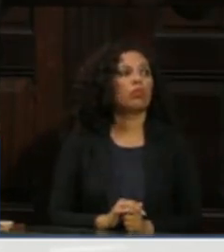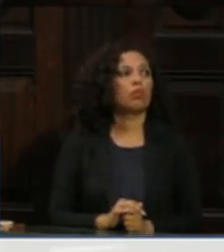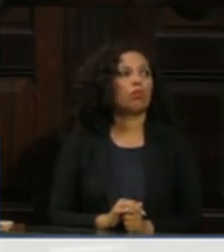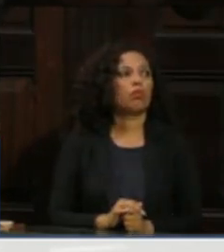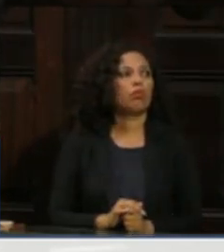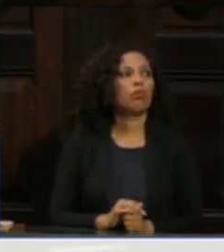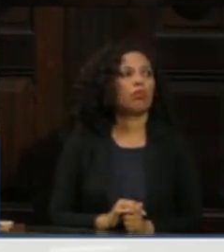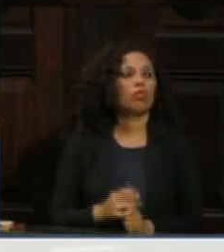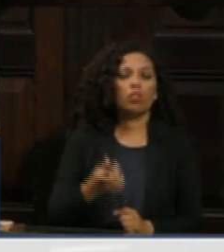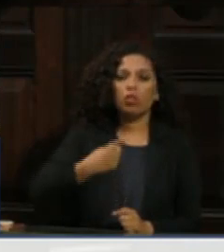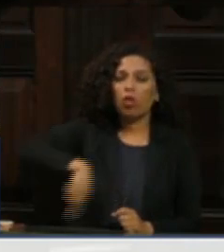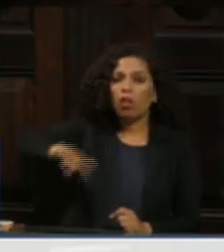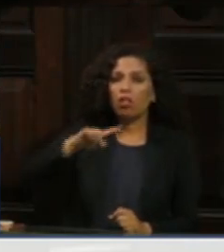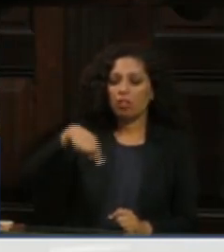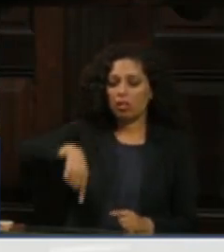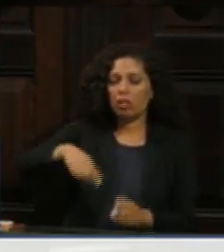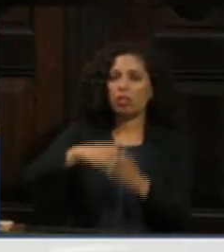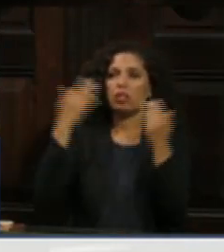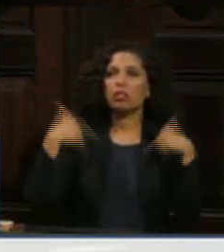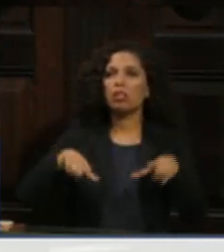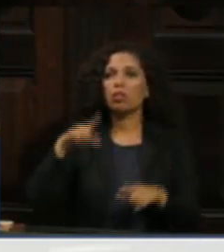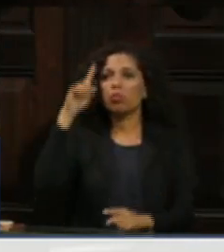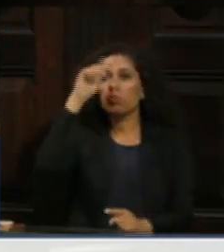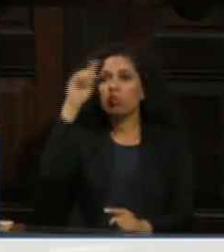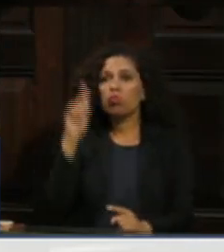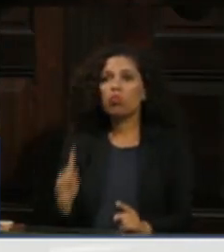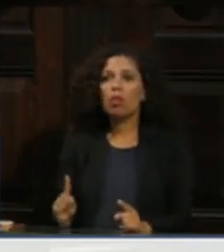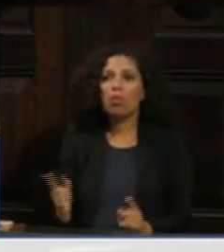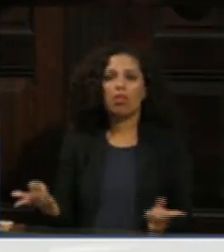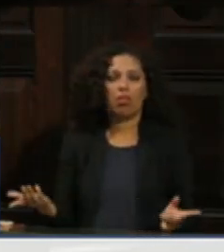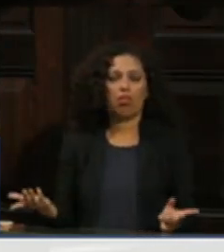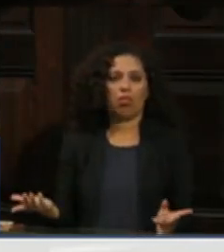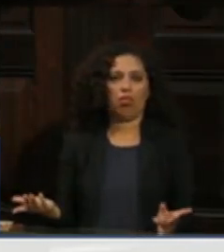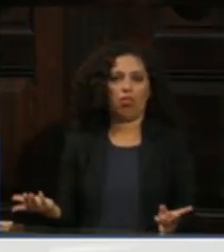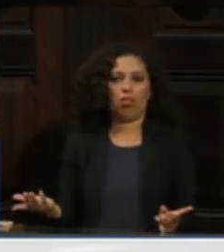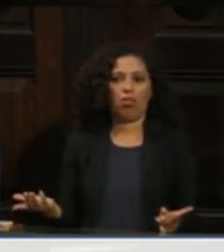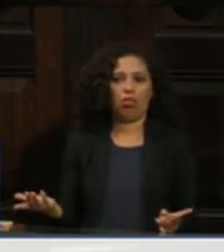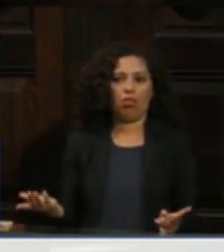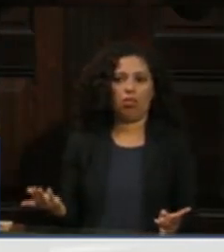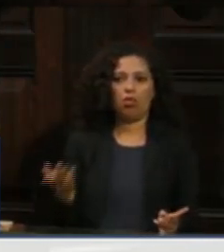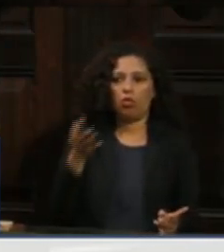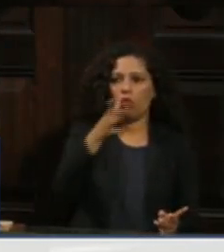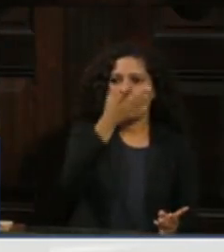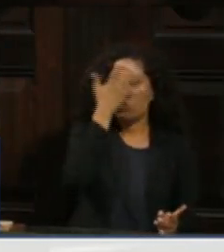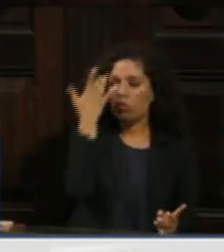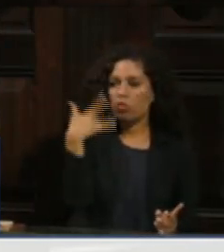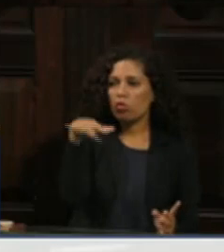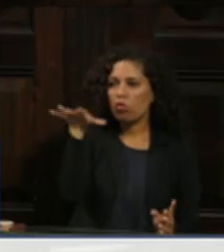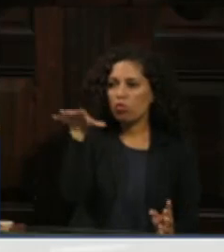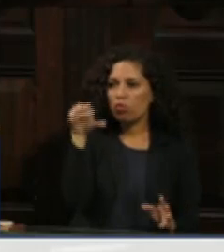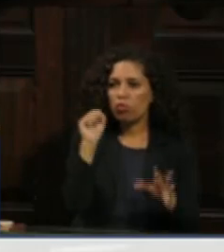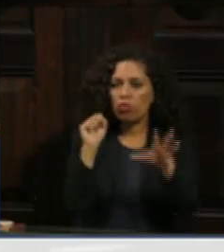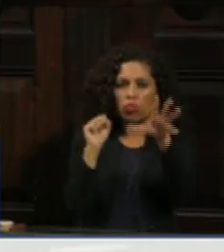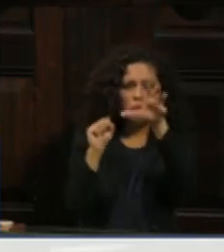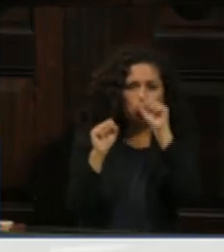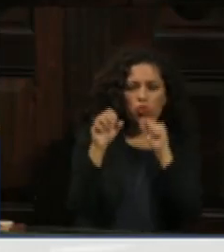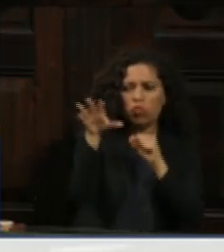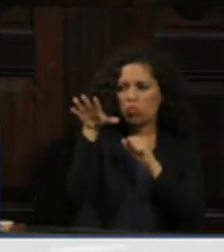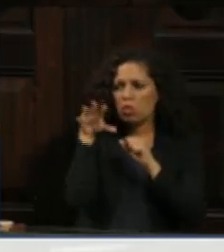Os assessores serão prejudicados, estão sendo prejudicados, já